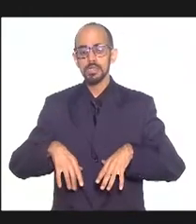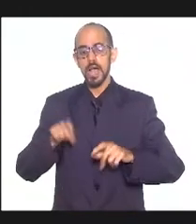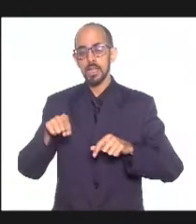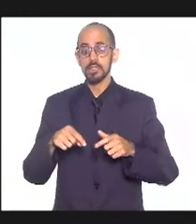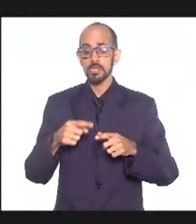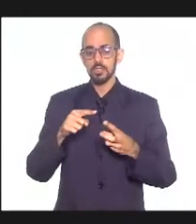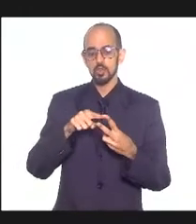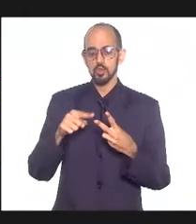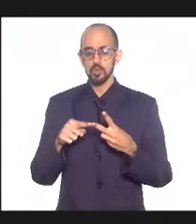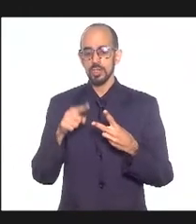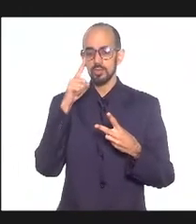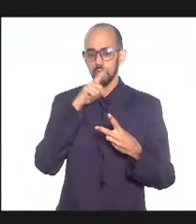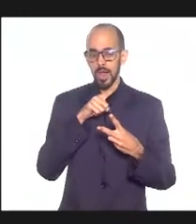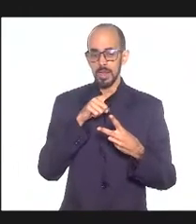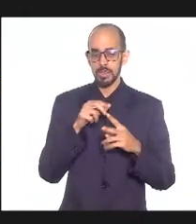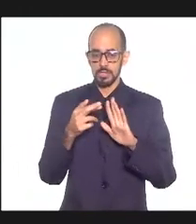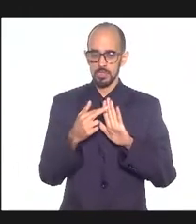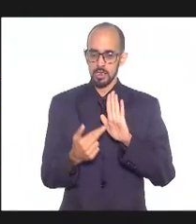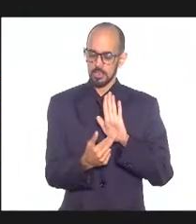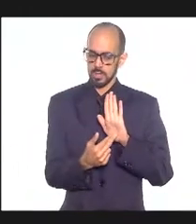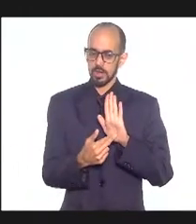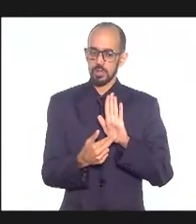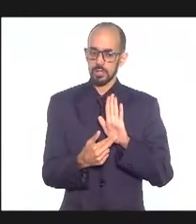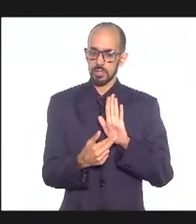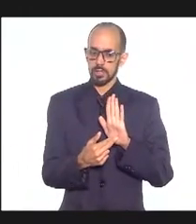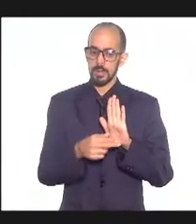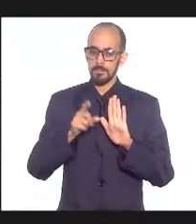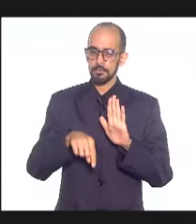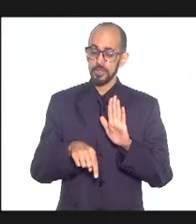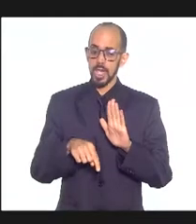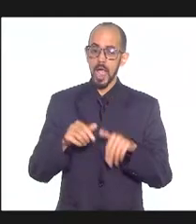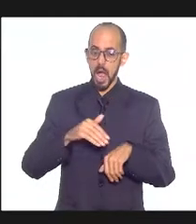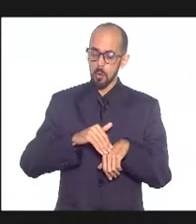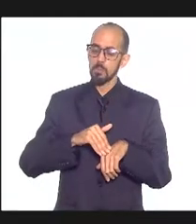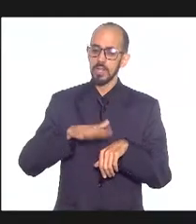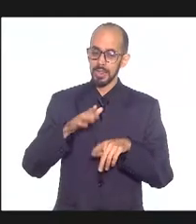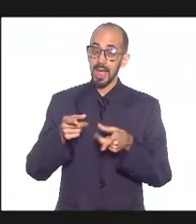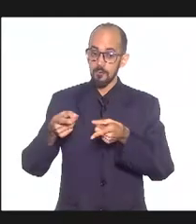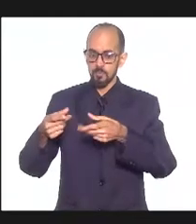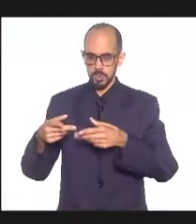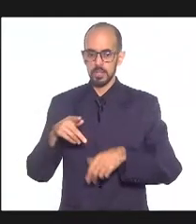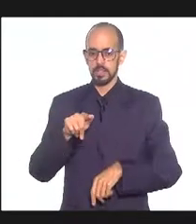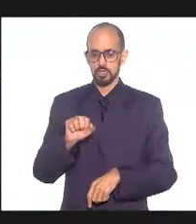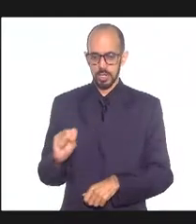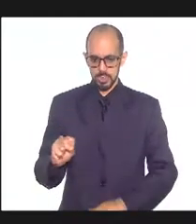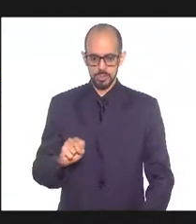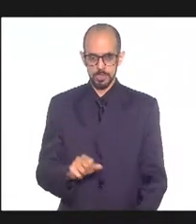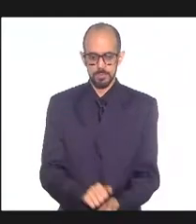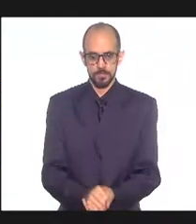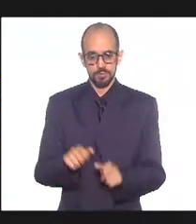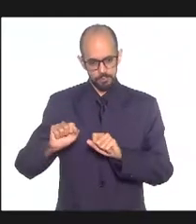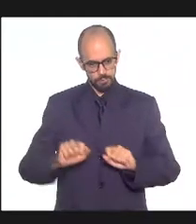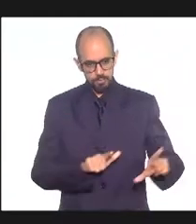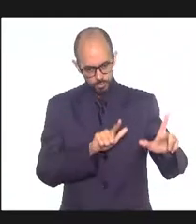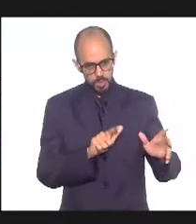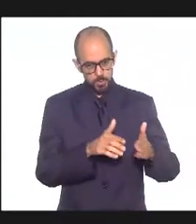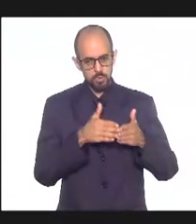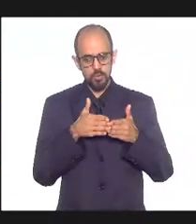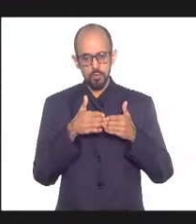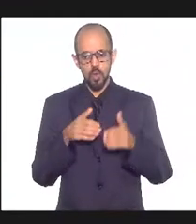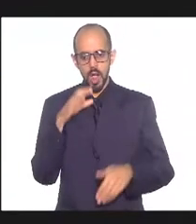ficaram abertas, que é o que na prática representa ampliar a oferta de gás. Tá? Próxima, vou colocar a transparência muito